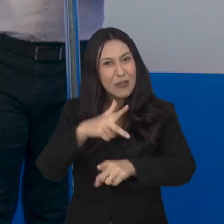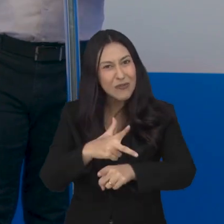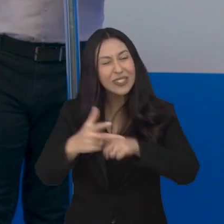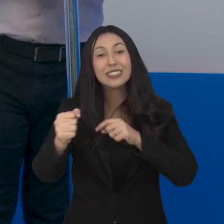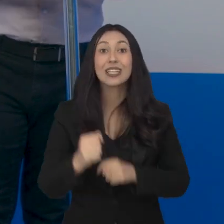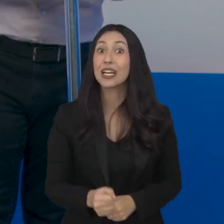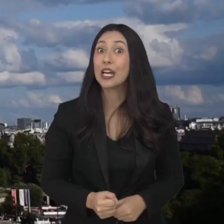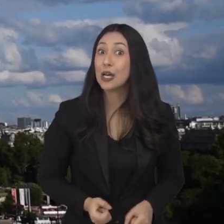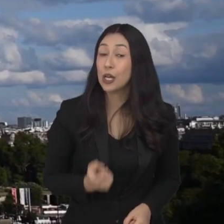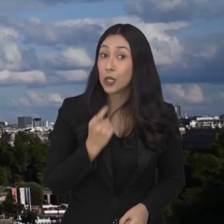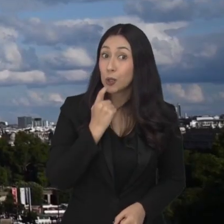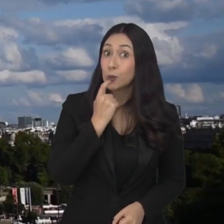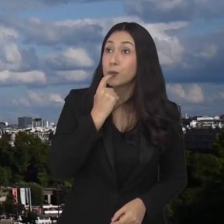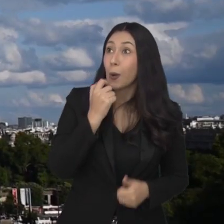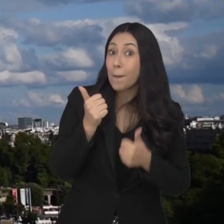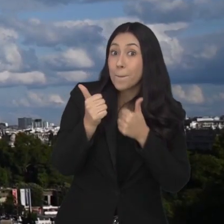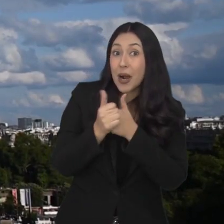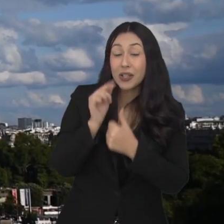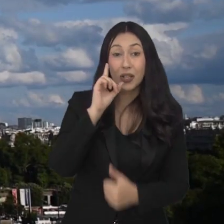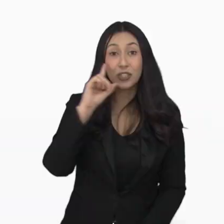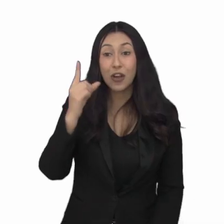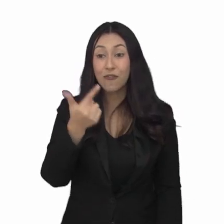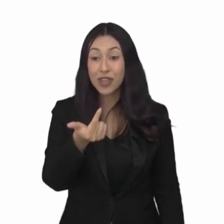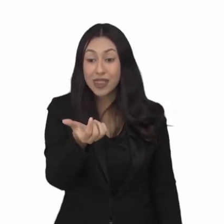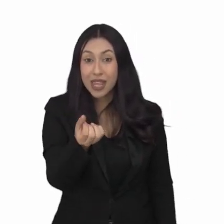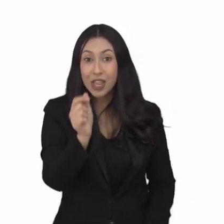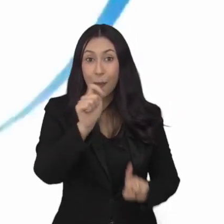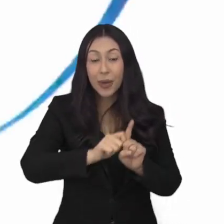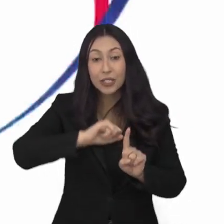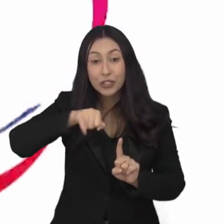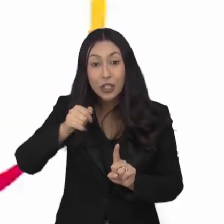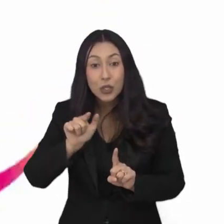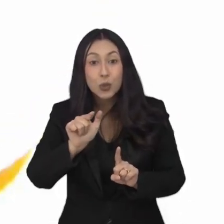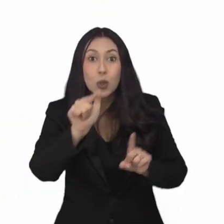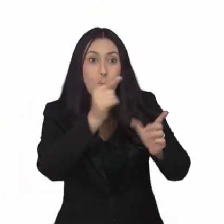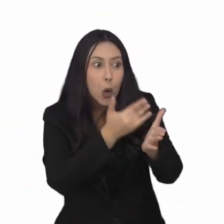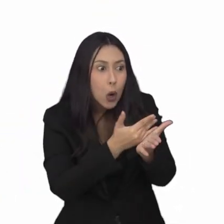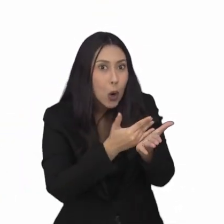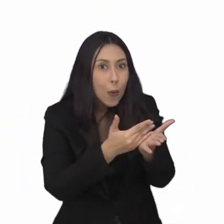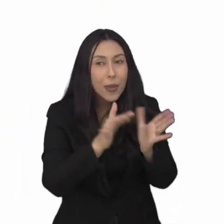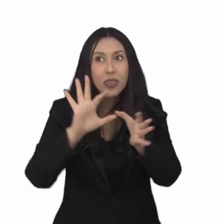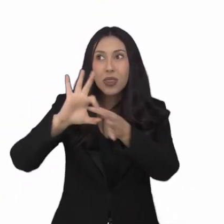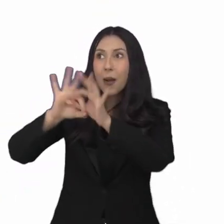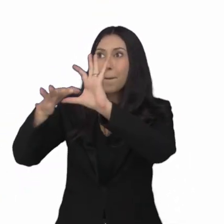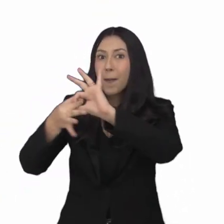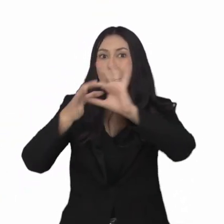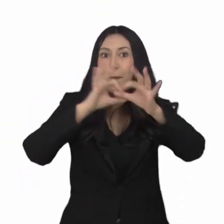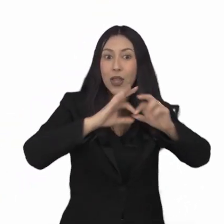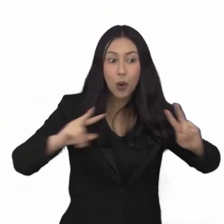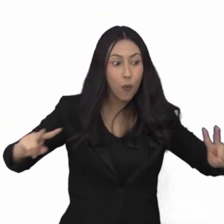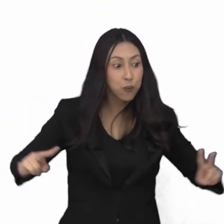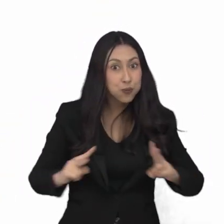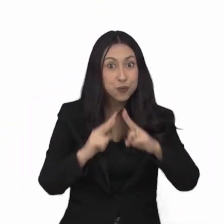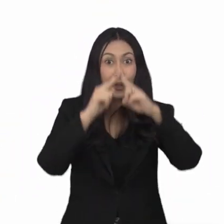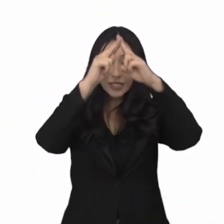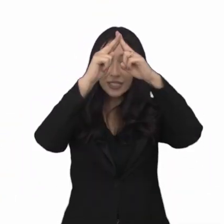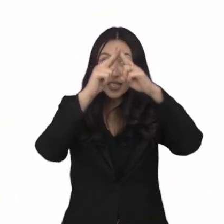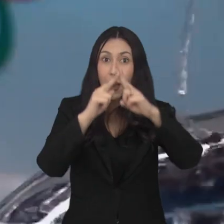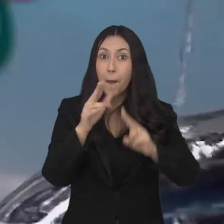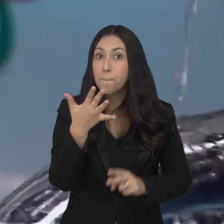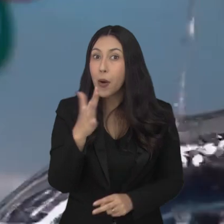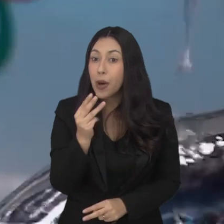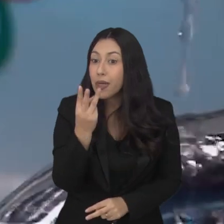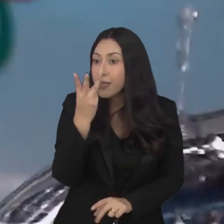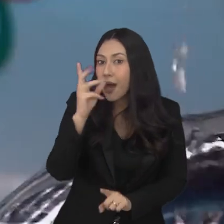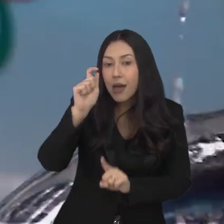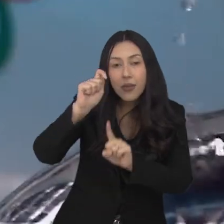no pódio. Falta pouco. A partir de 26 de julho, o mundo vai acompanhar as Olimpíadas de Paris.